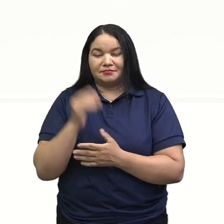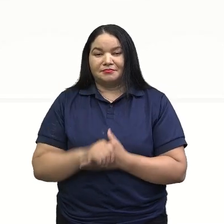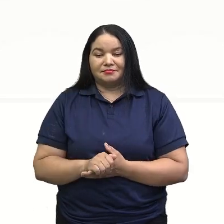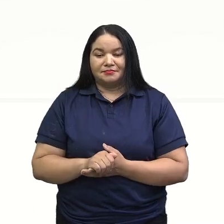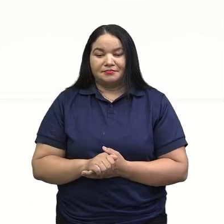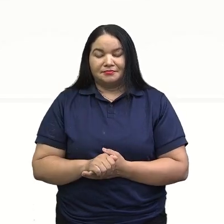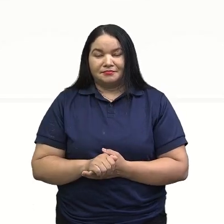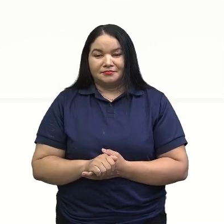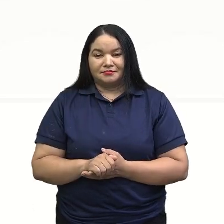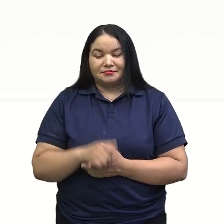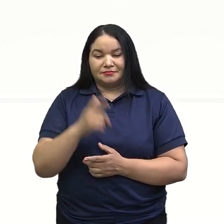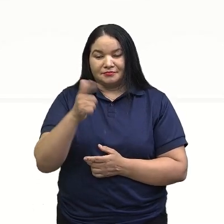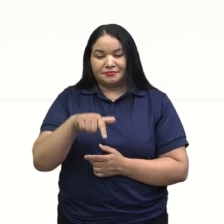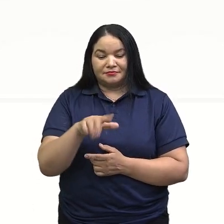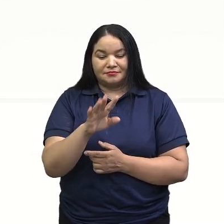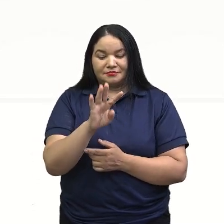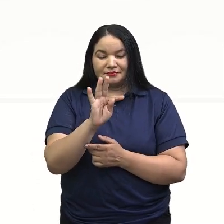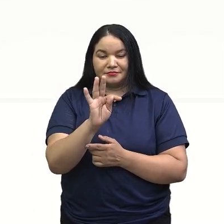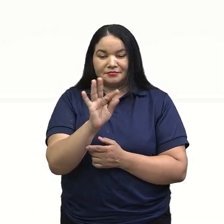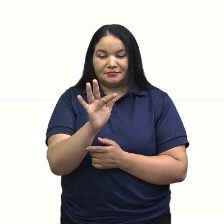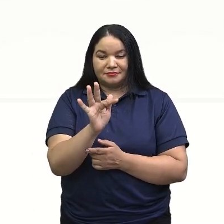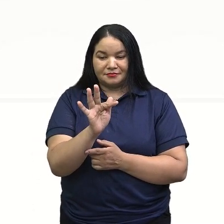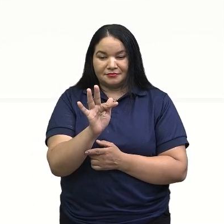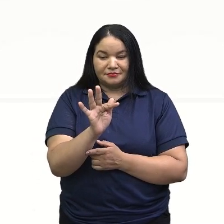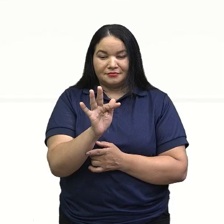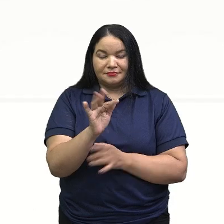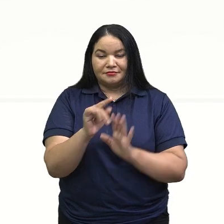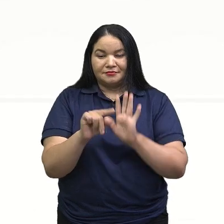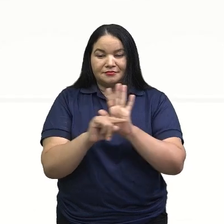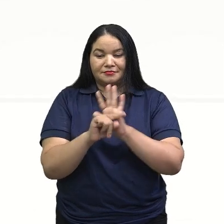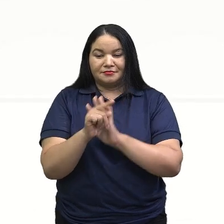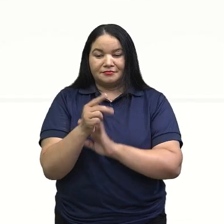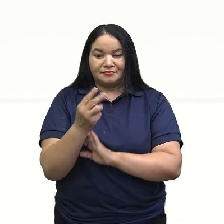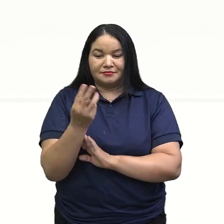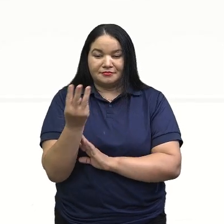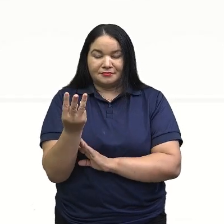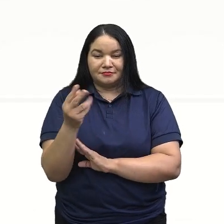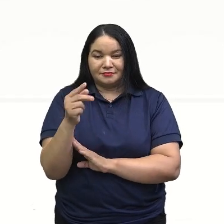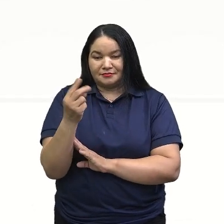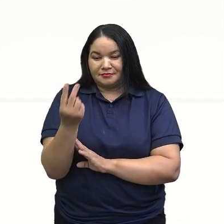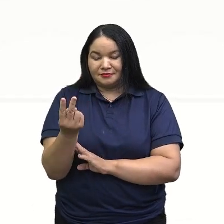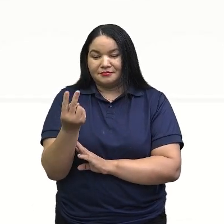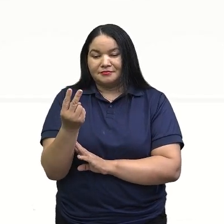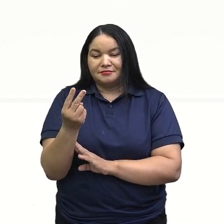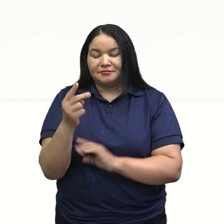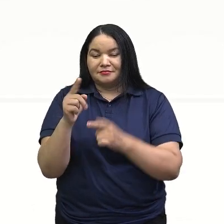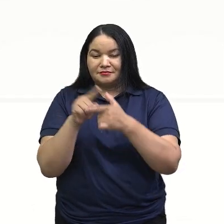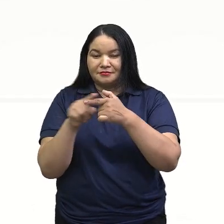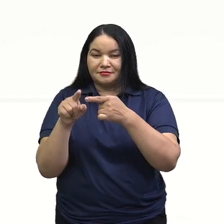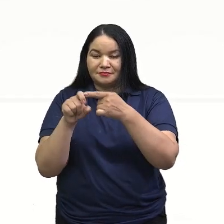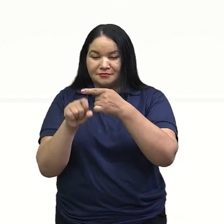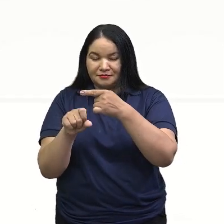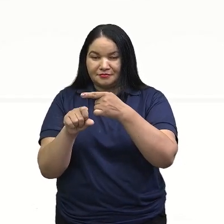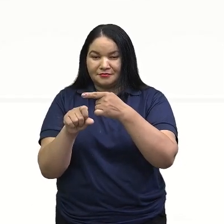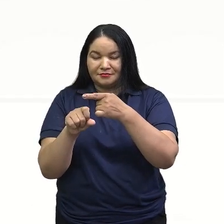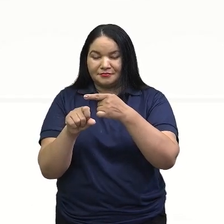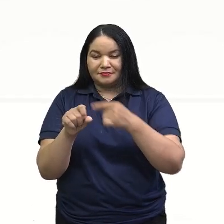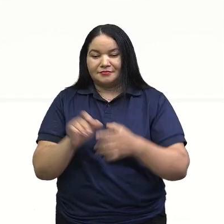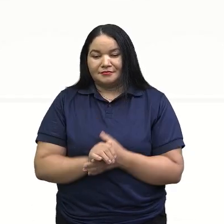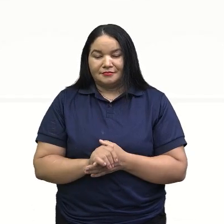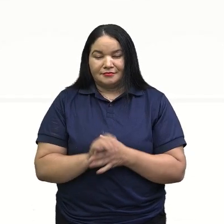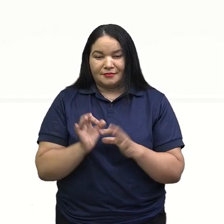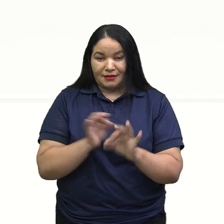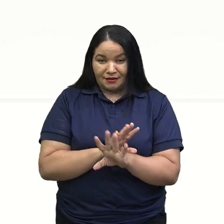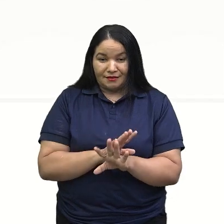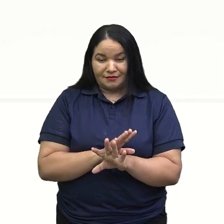repete, TF menos 32 sobre 9. Pronto, terminei? Não,